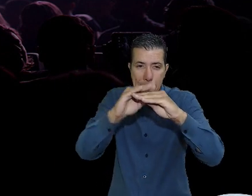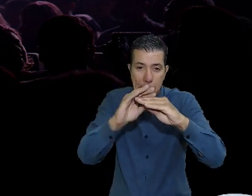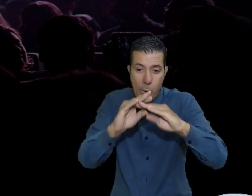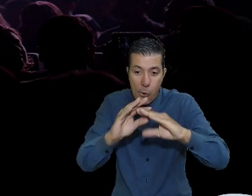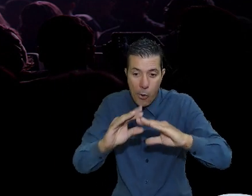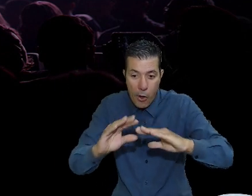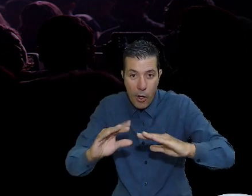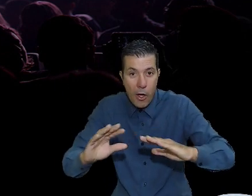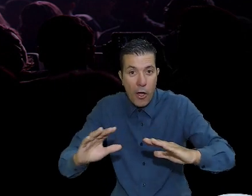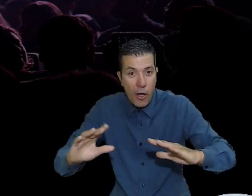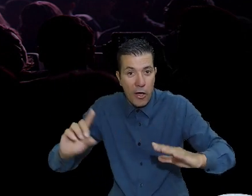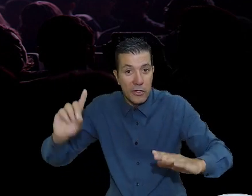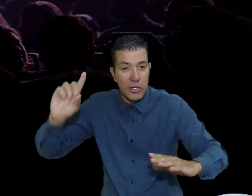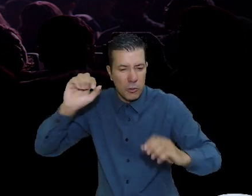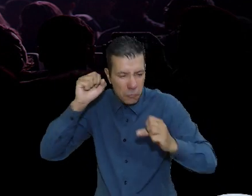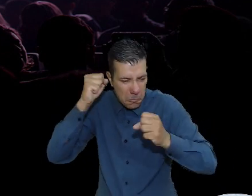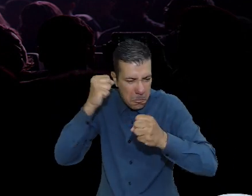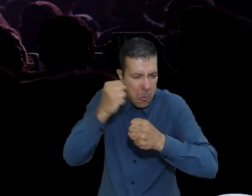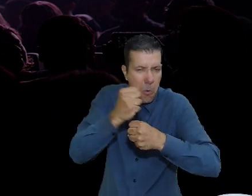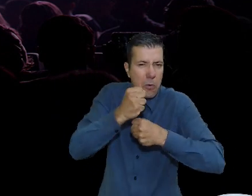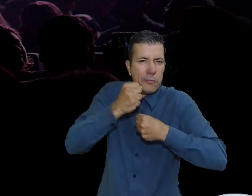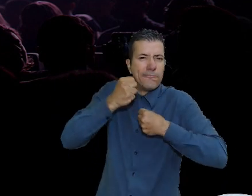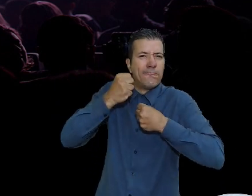cura, sou o